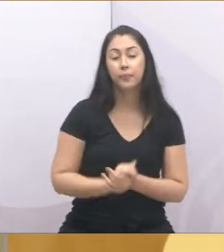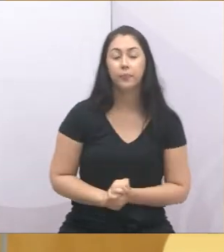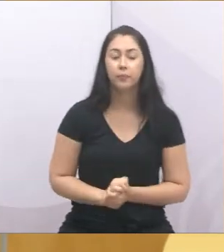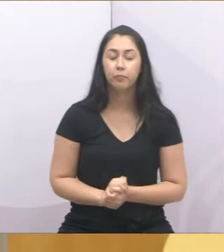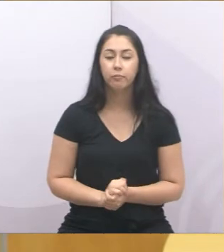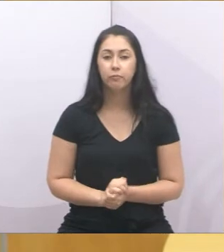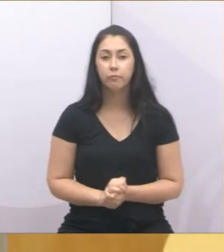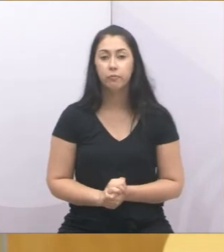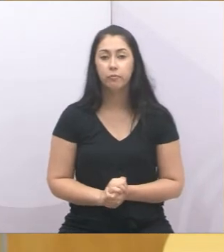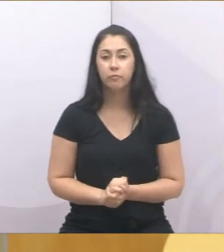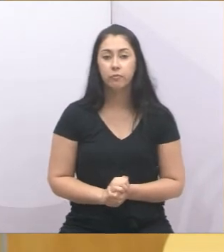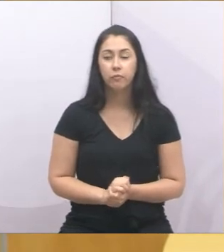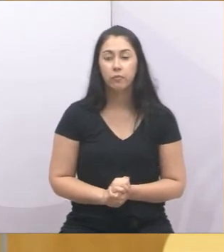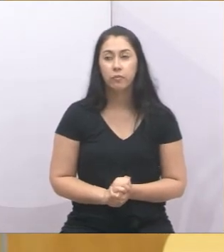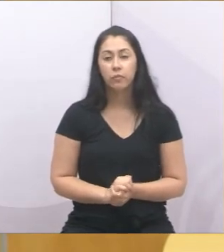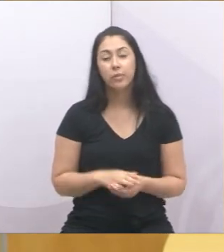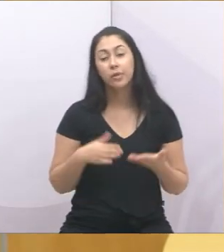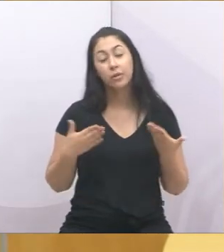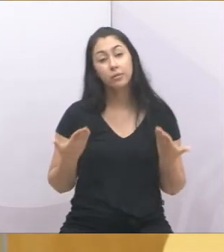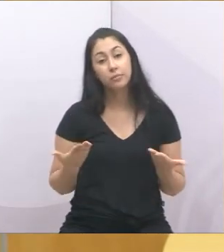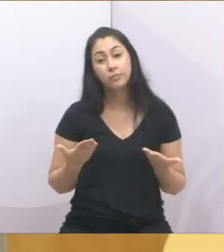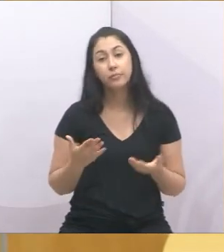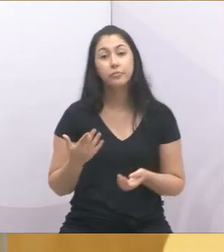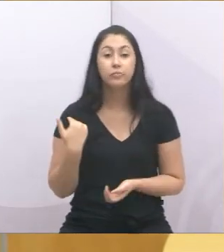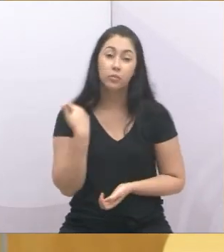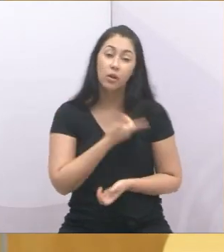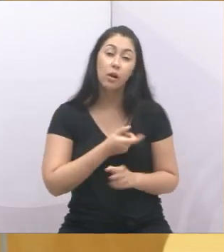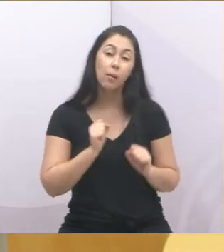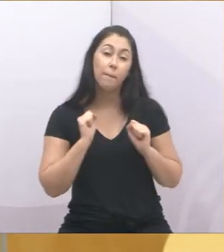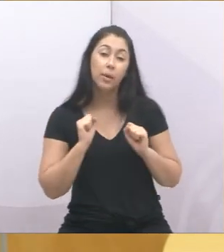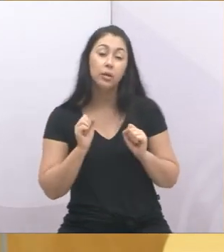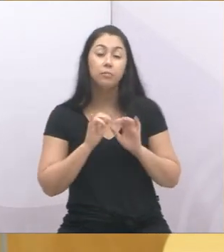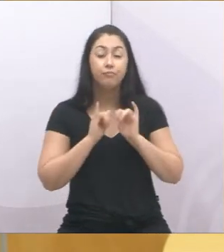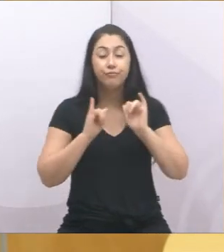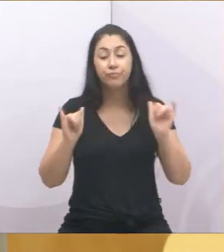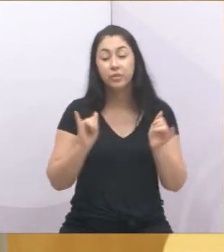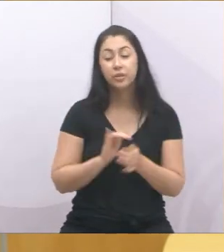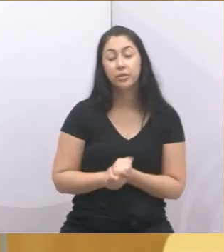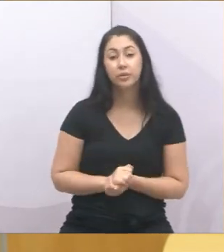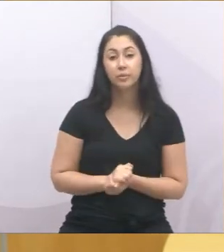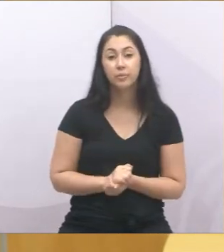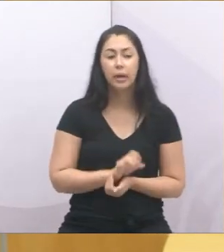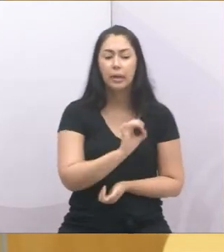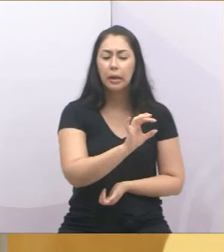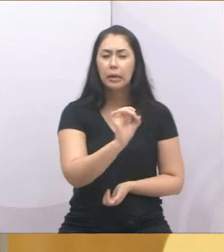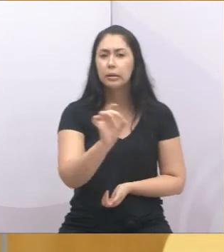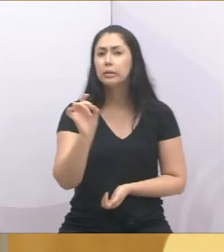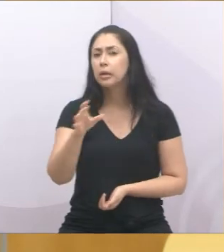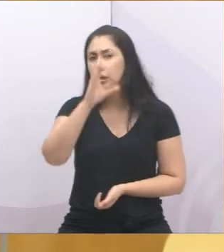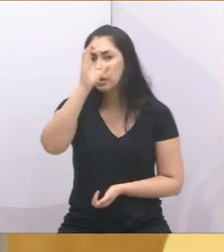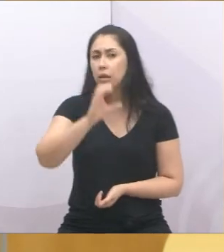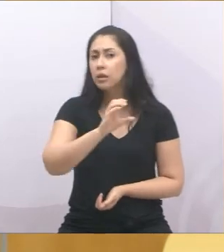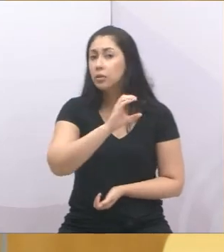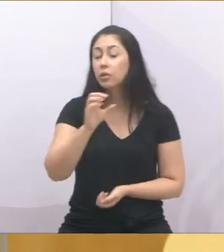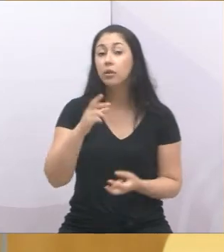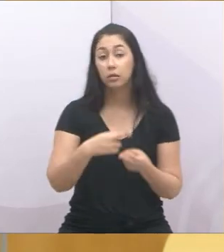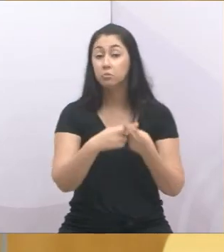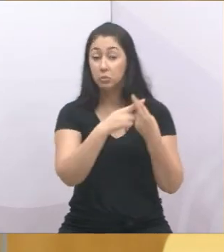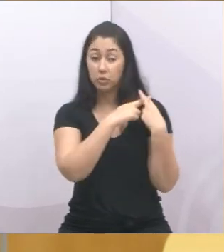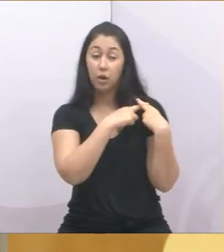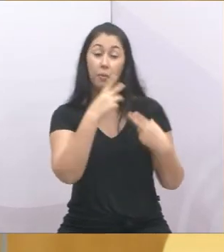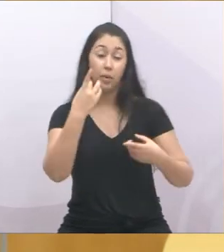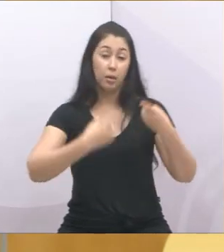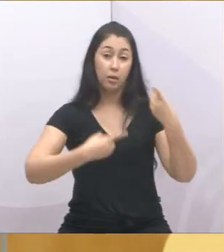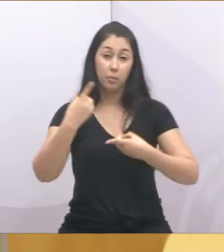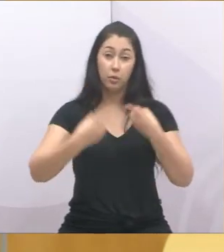Diante dessa realidade, podemos afirmar que cada cristão é responsável pela política